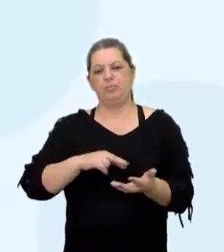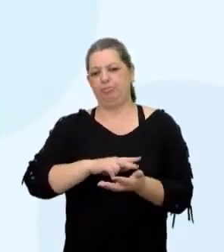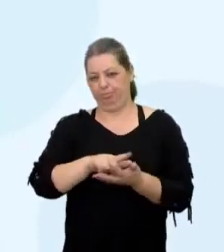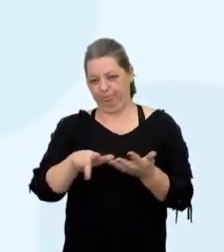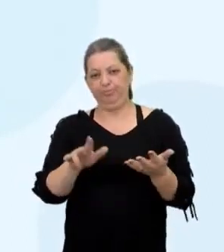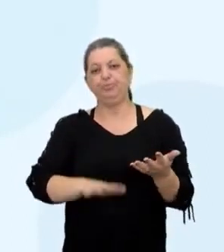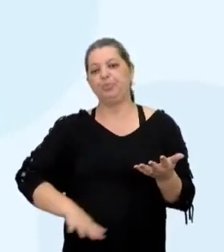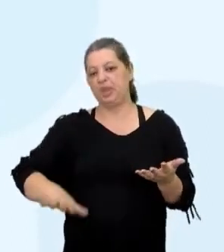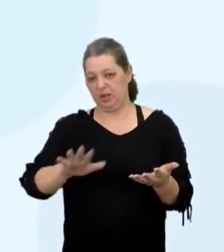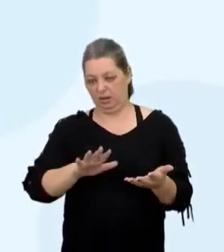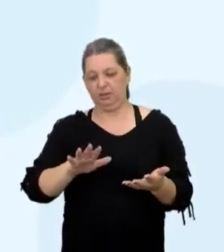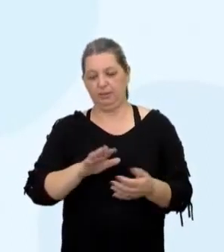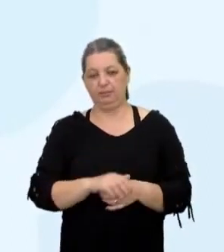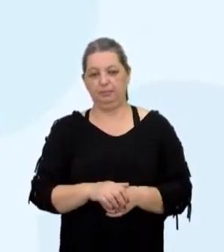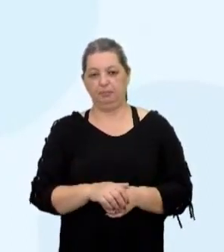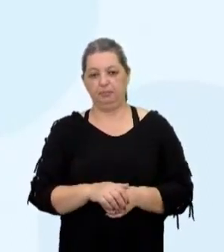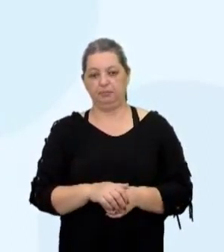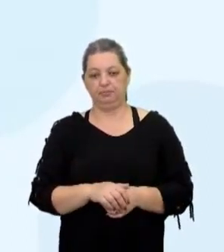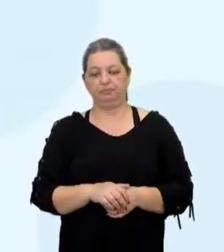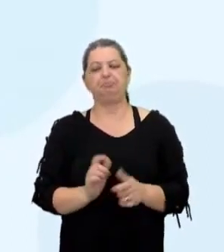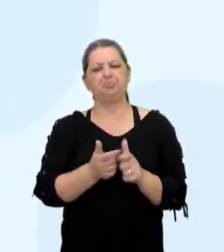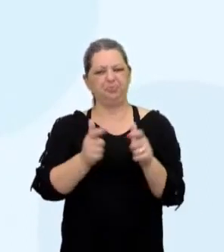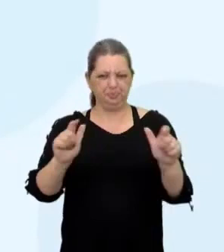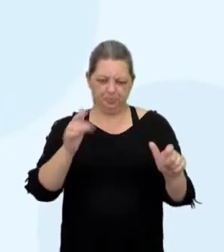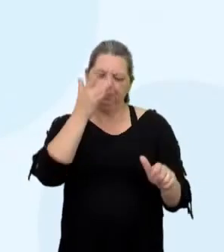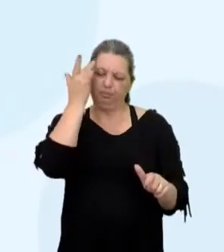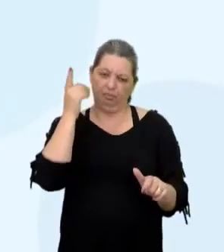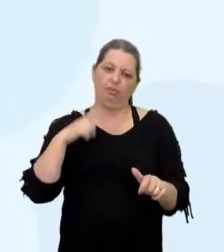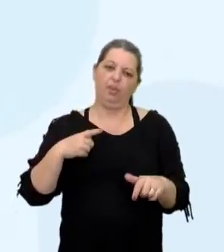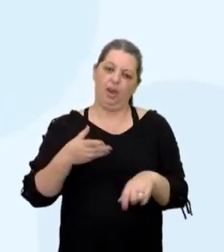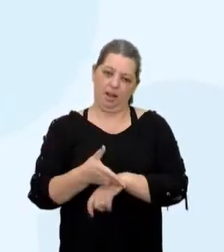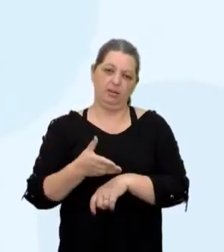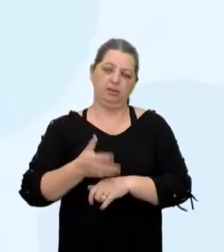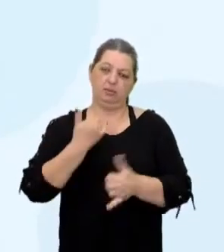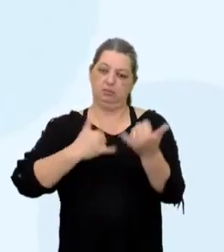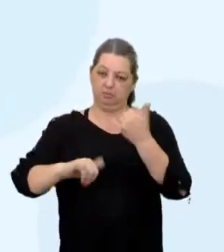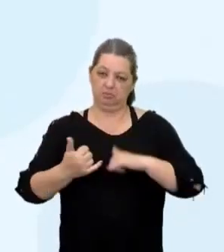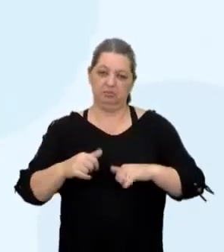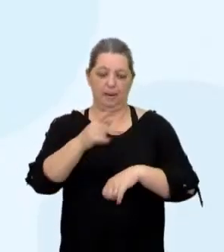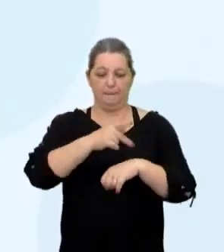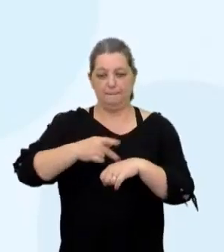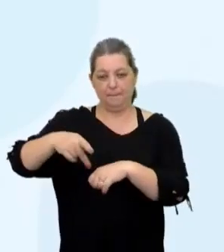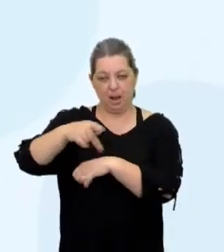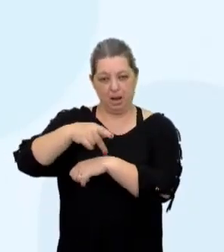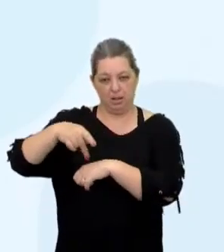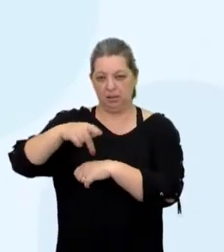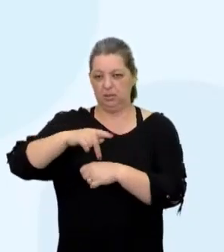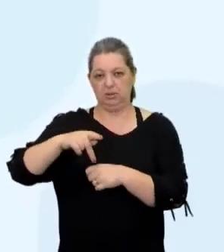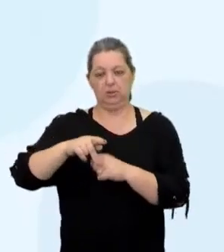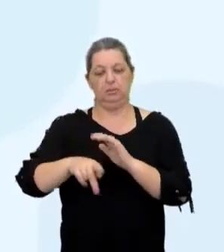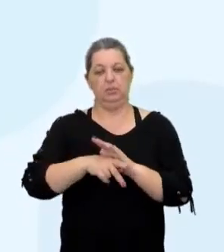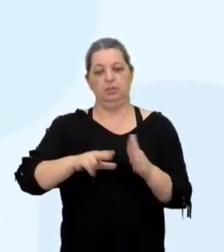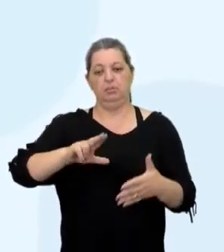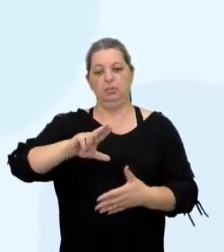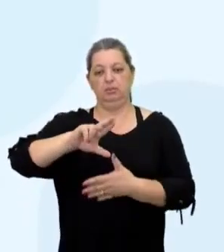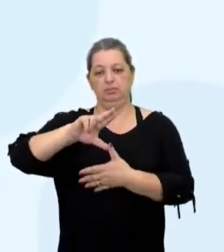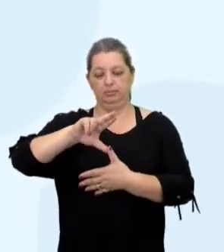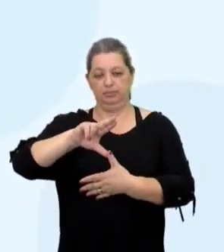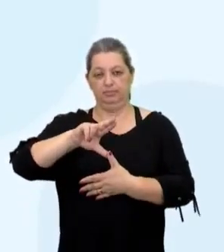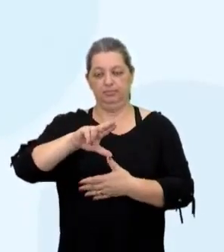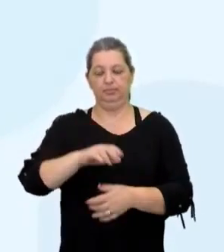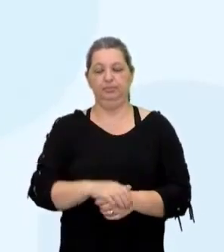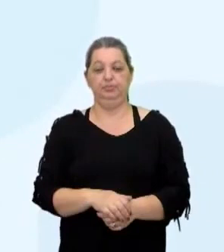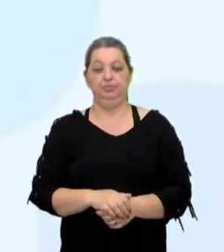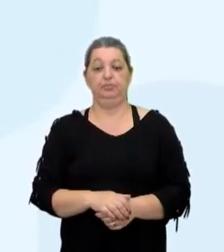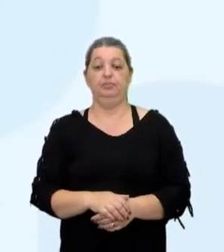parte aí das pessoas tem aí acesso à eletricidade, né, em todos os países aí da América Latina, né? O que pega um